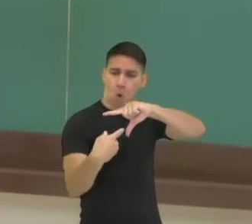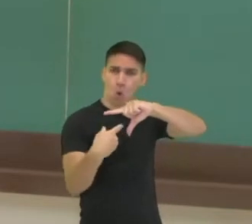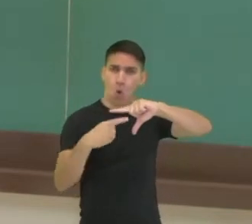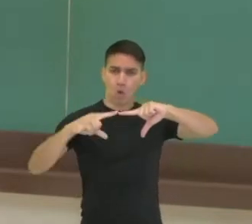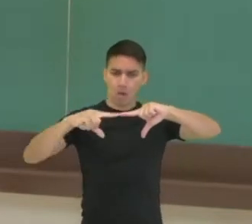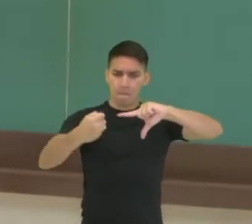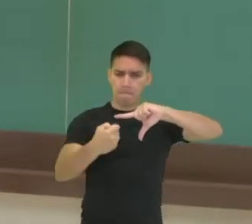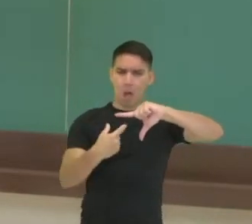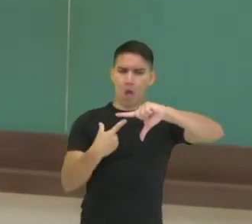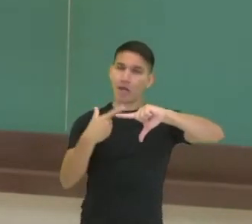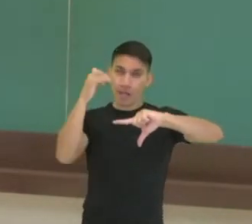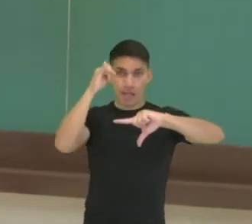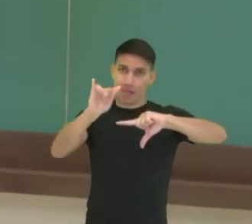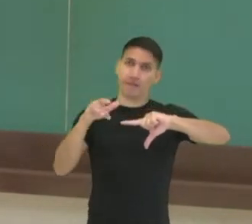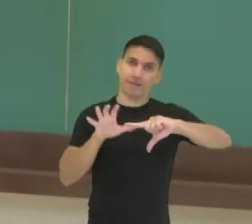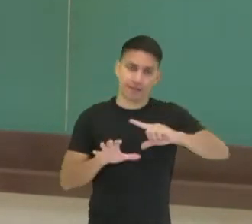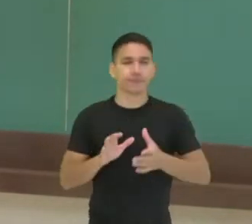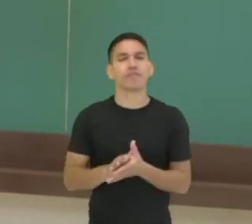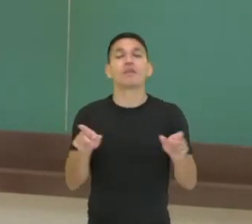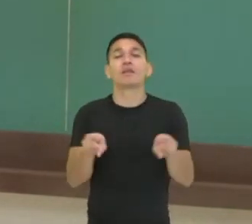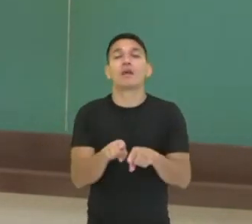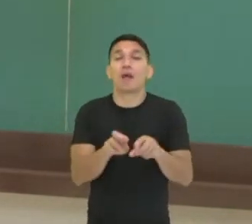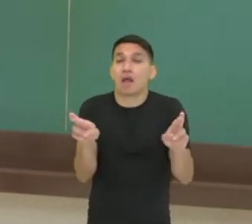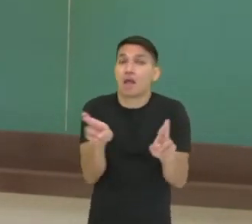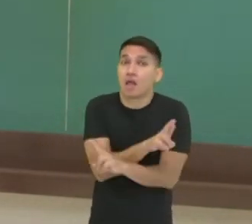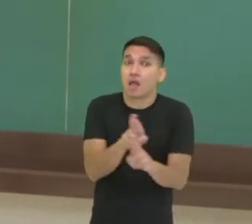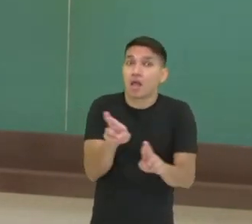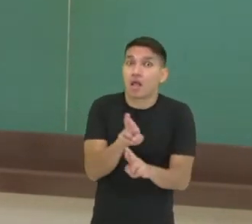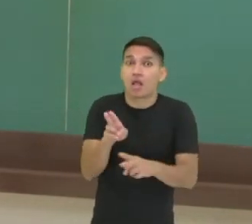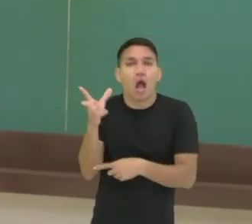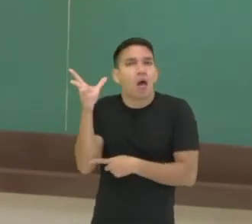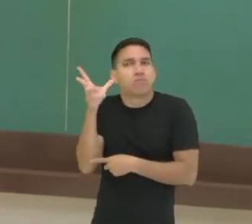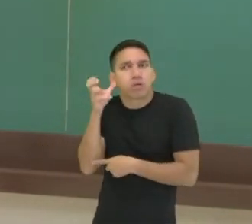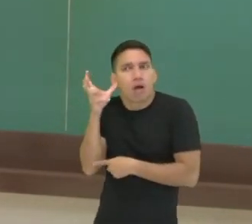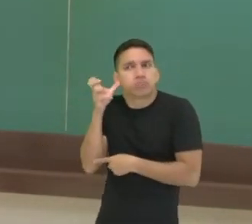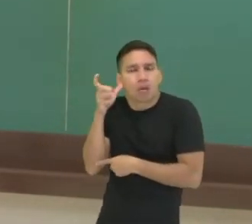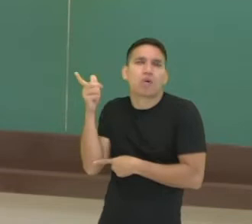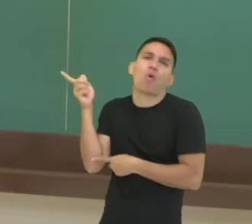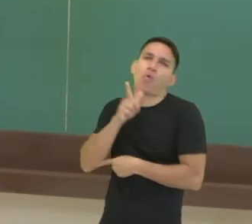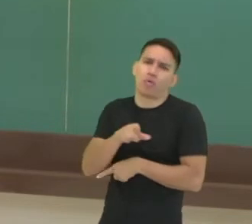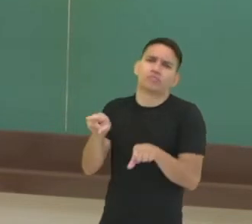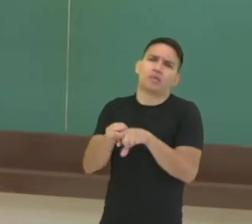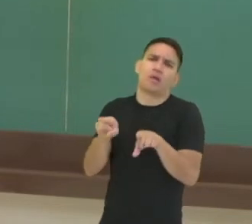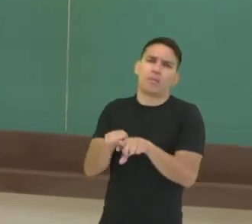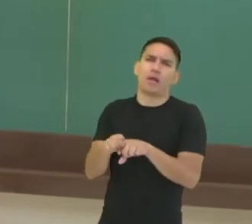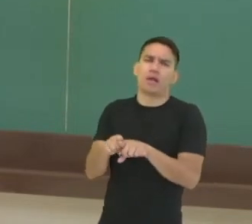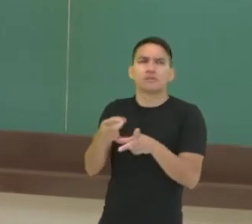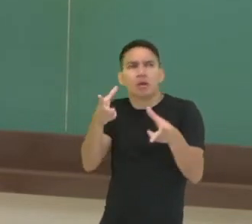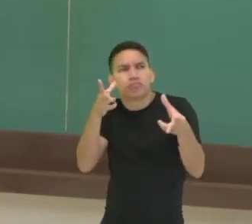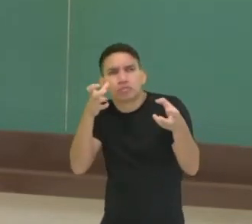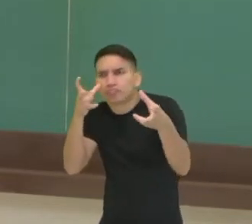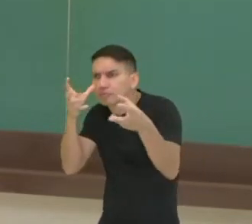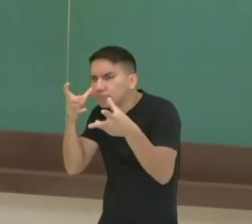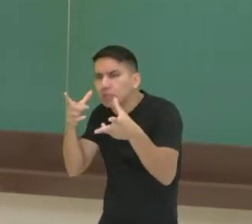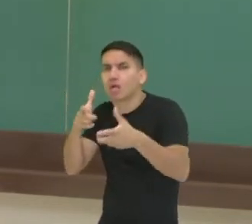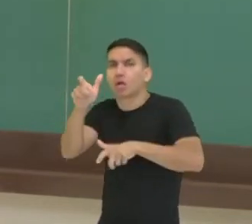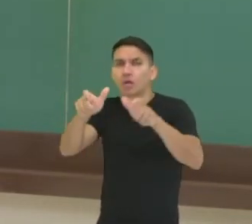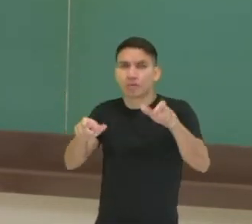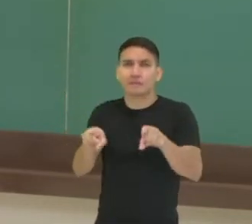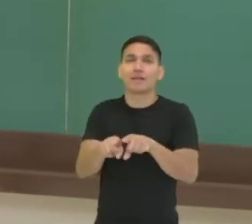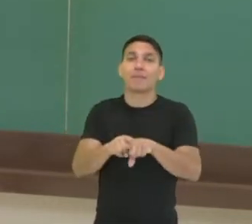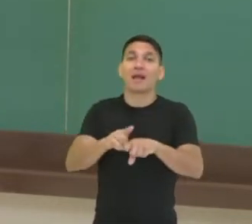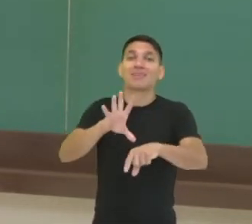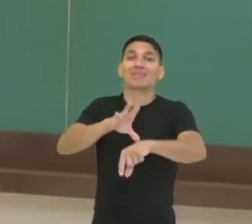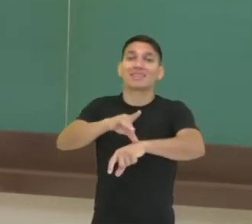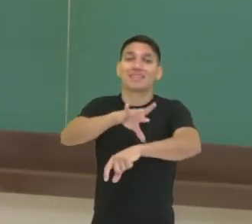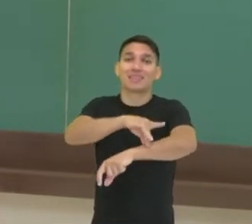gol. Tem as questões associadas, então a audição, ouvir os outros jogadores e o tato para